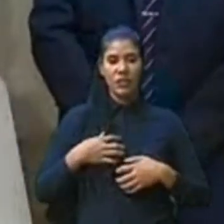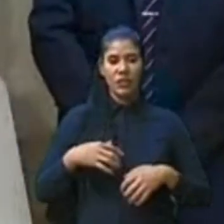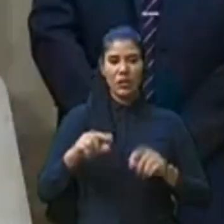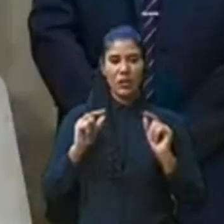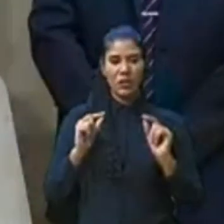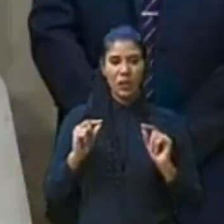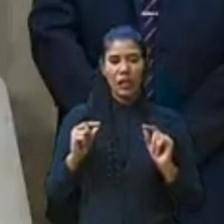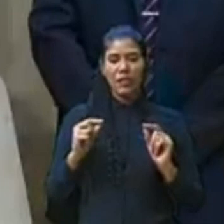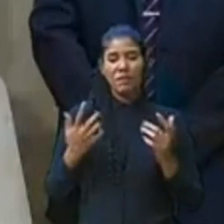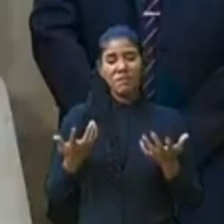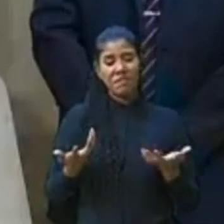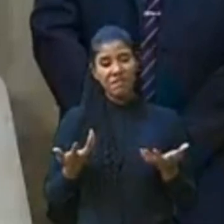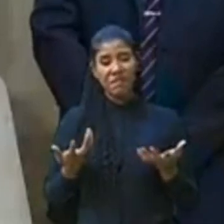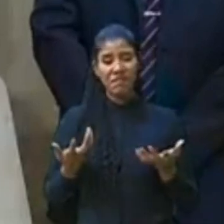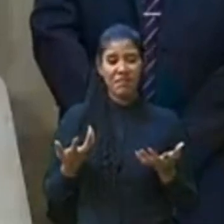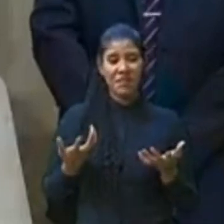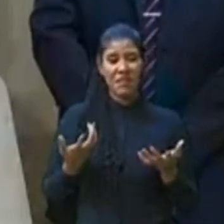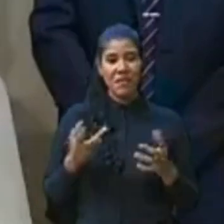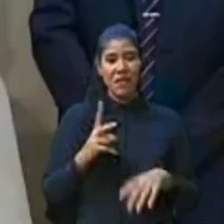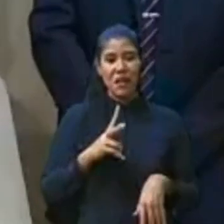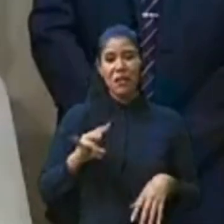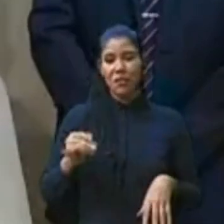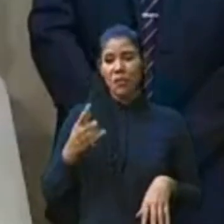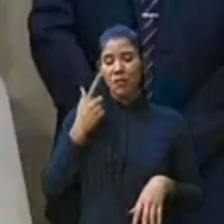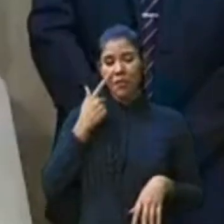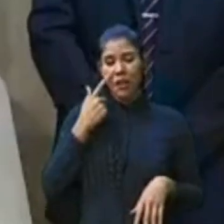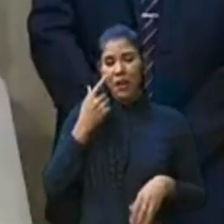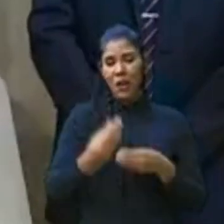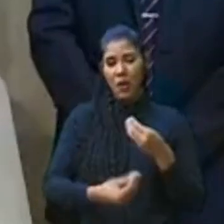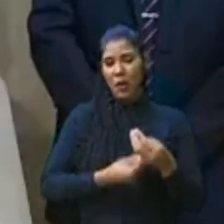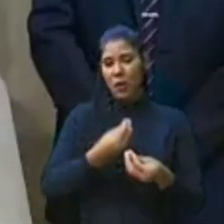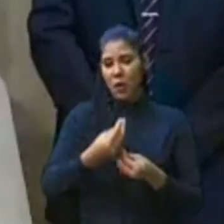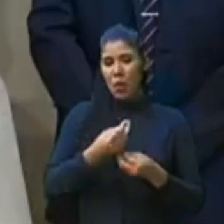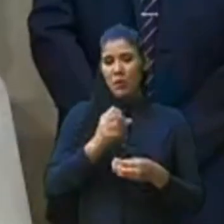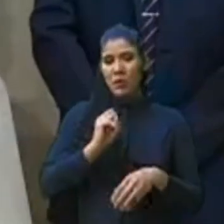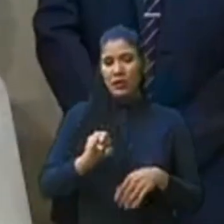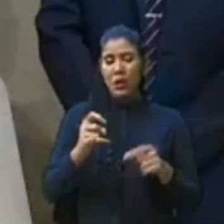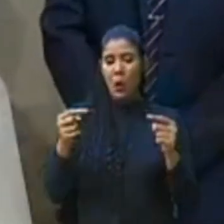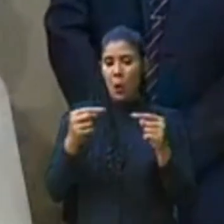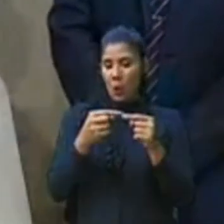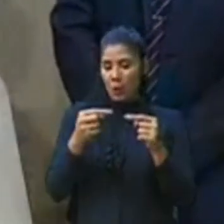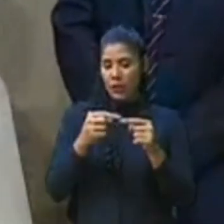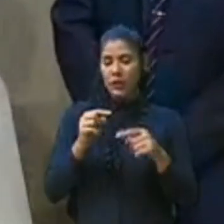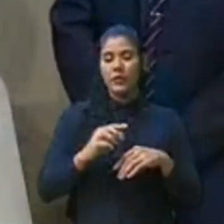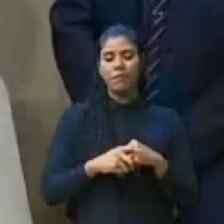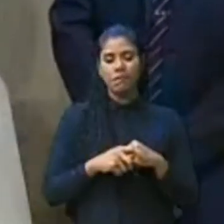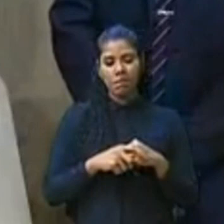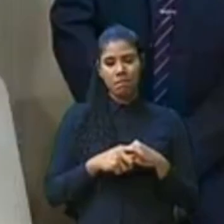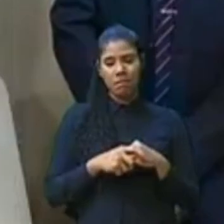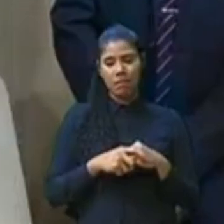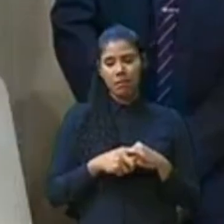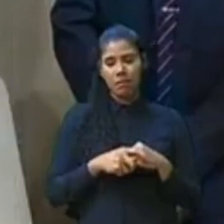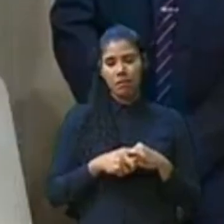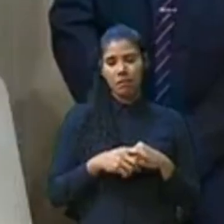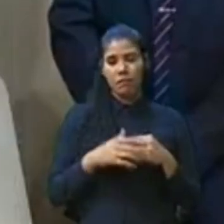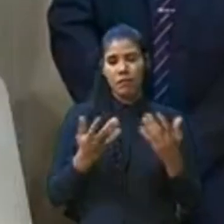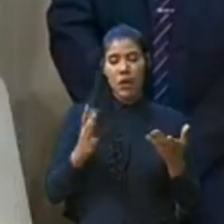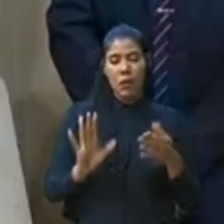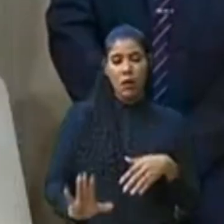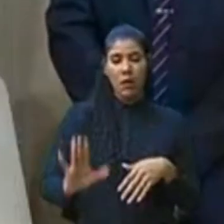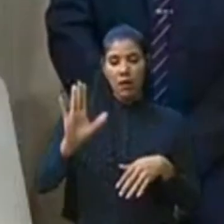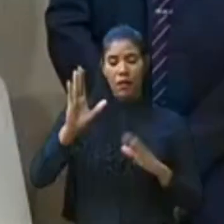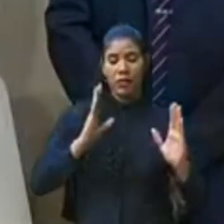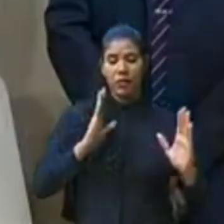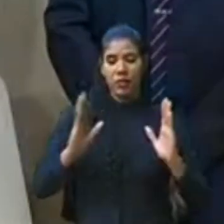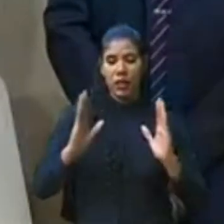de parlamento. E eu disse, eu vou dar uma brincada para ver realmente se essa coisa acontece. Uma candidatura que